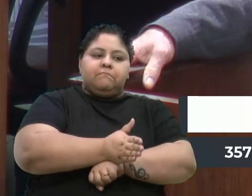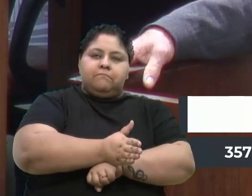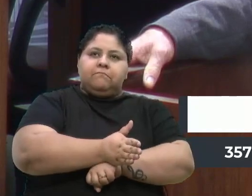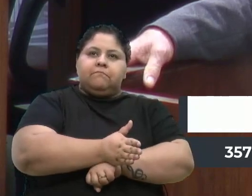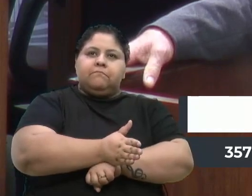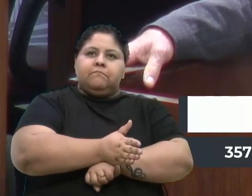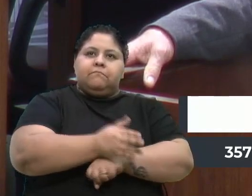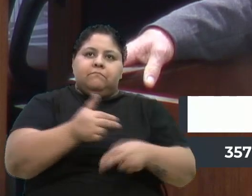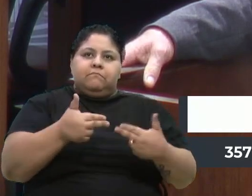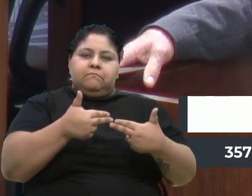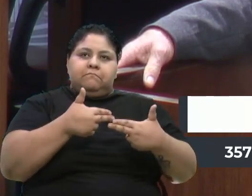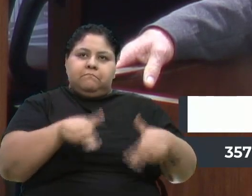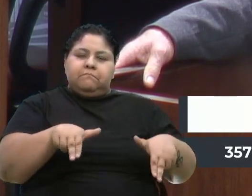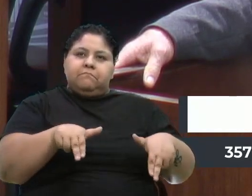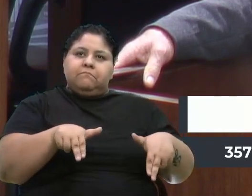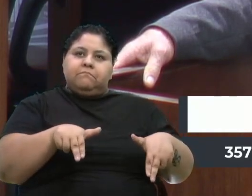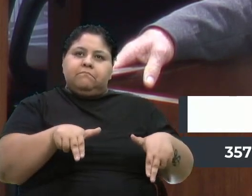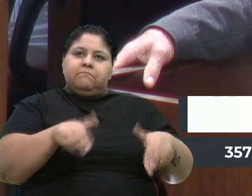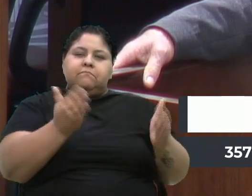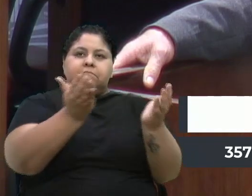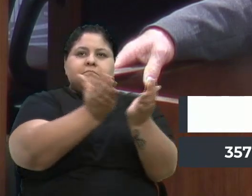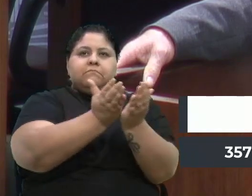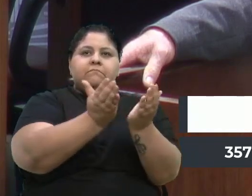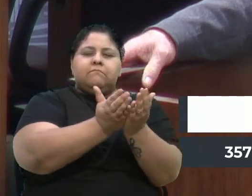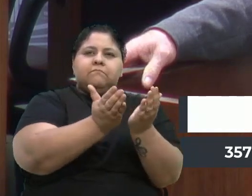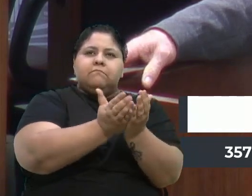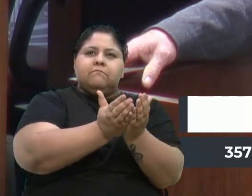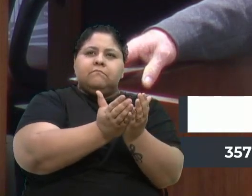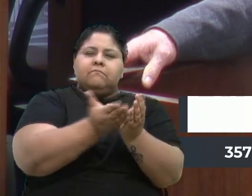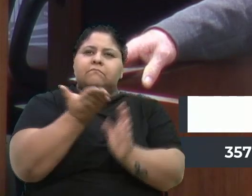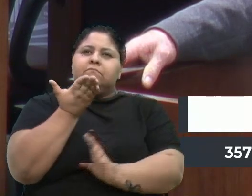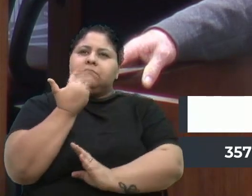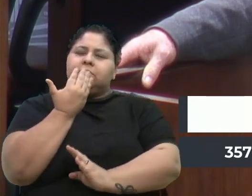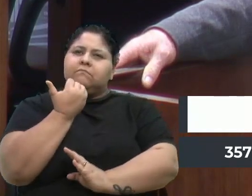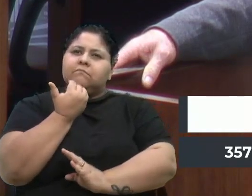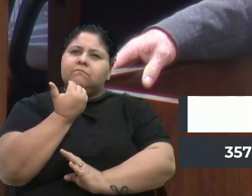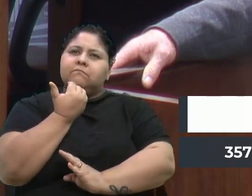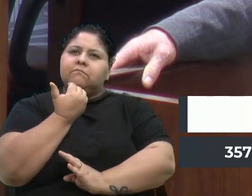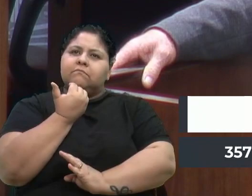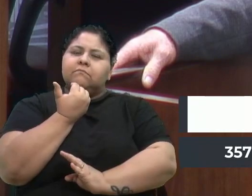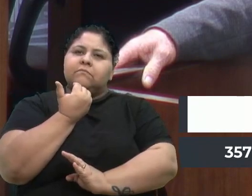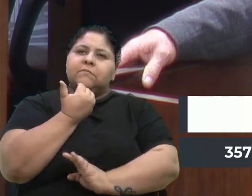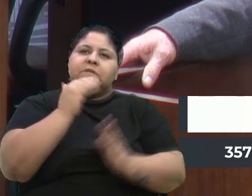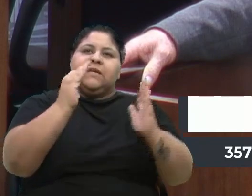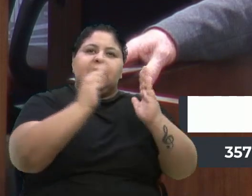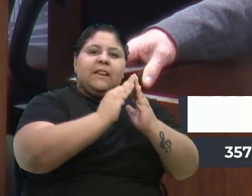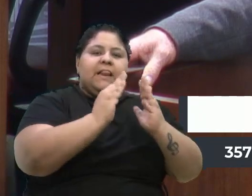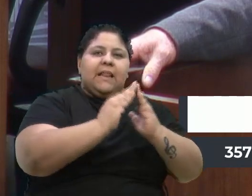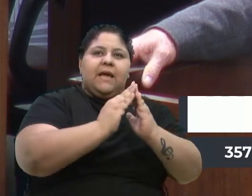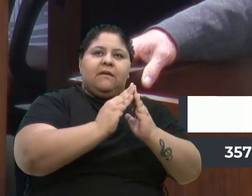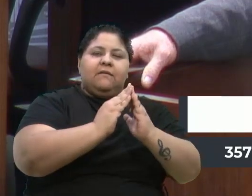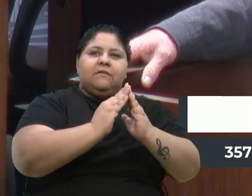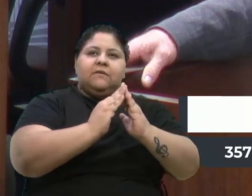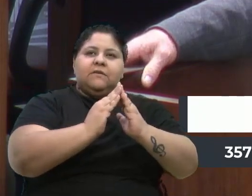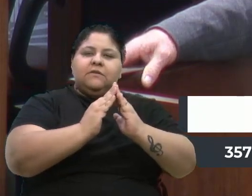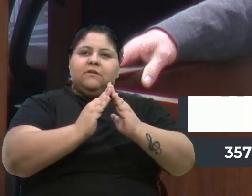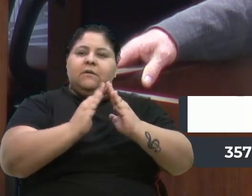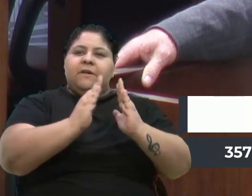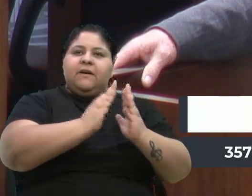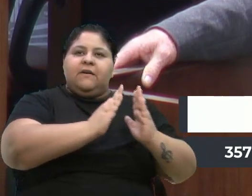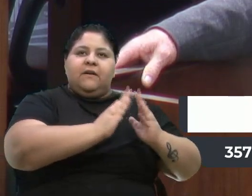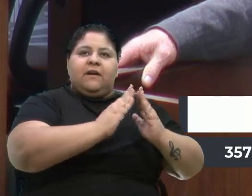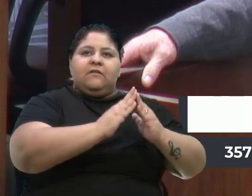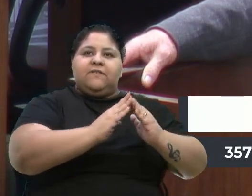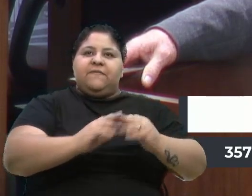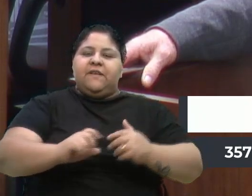da inauguração da ala da alimentação no Lar da Velhice. No ano passado foi inaugurada